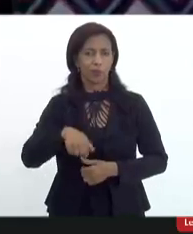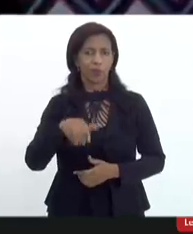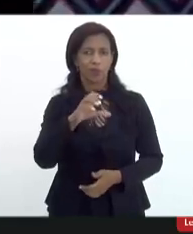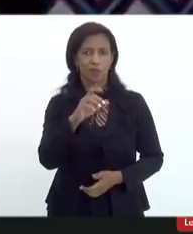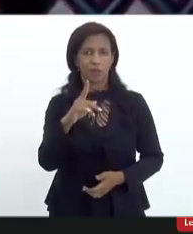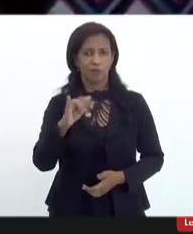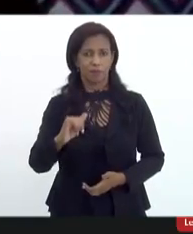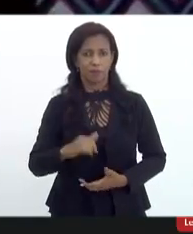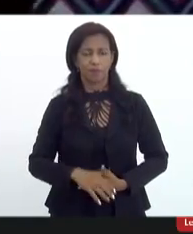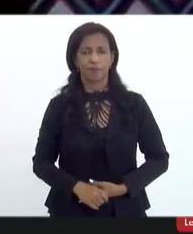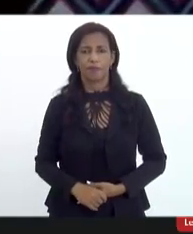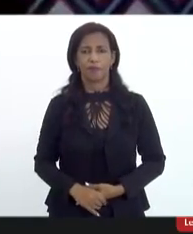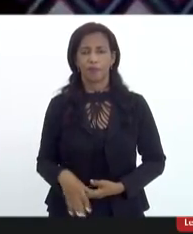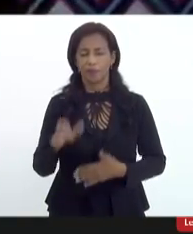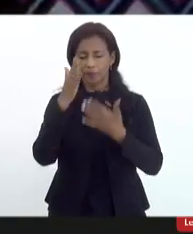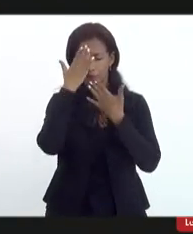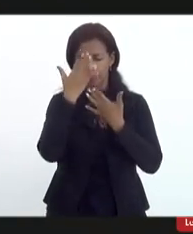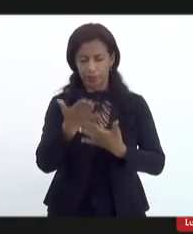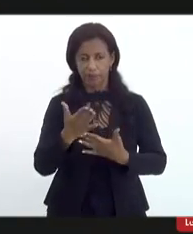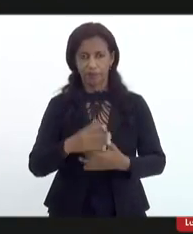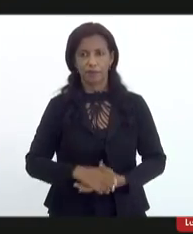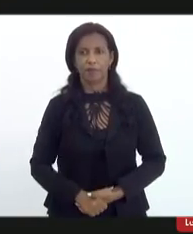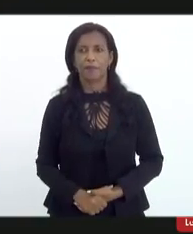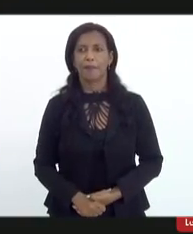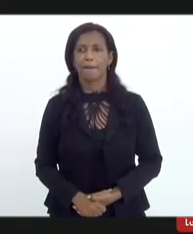CPI. Muito obrigada.